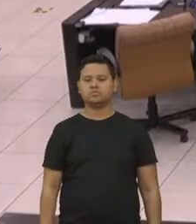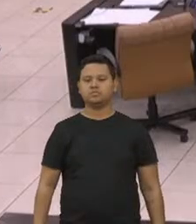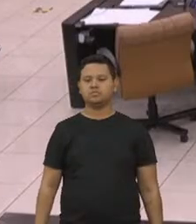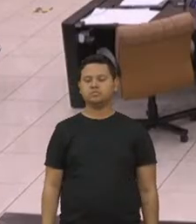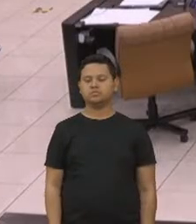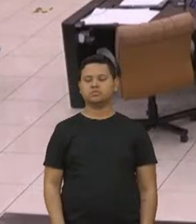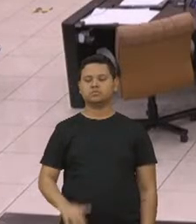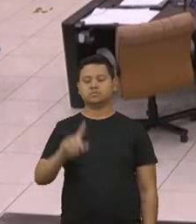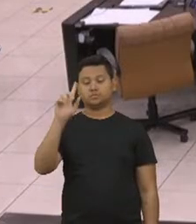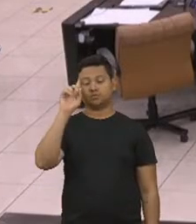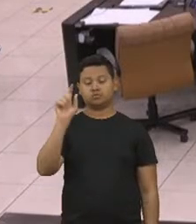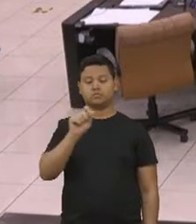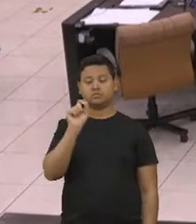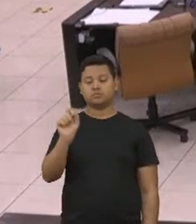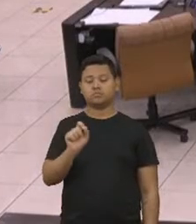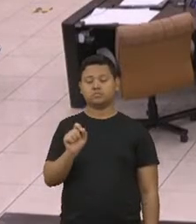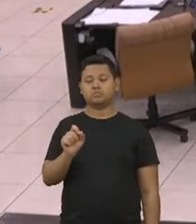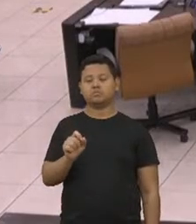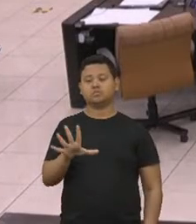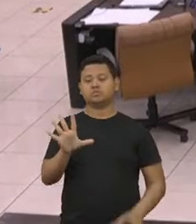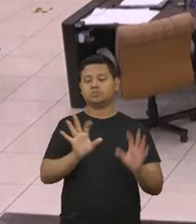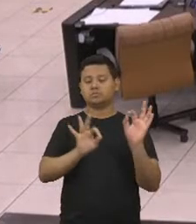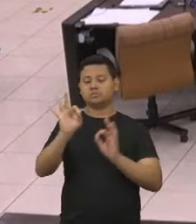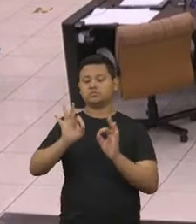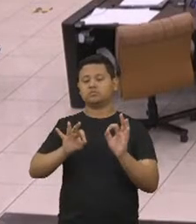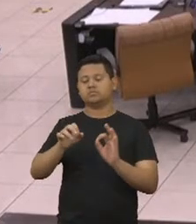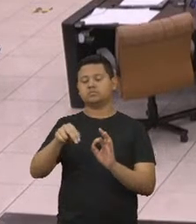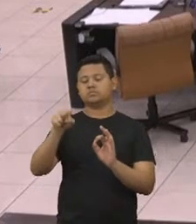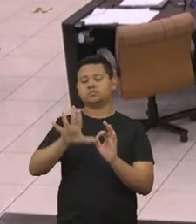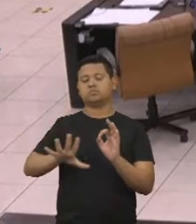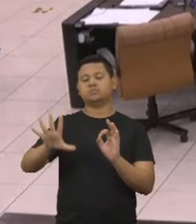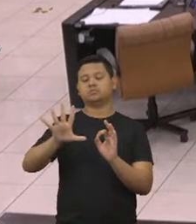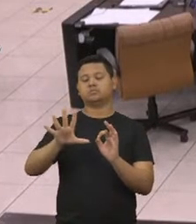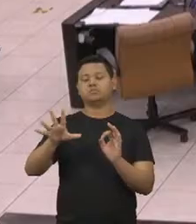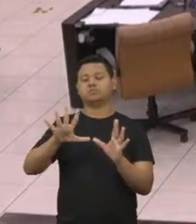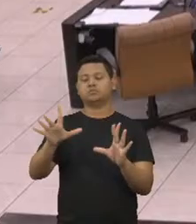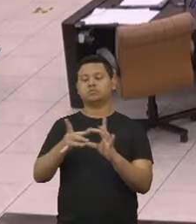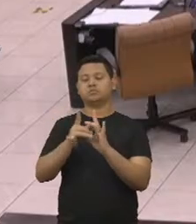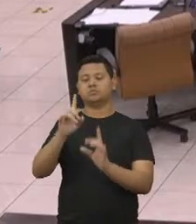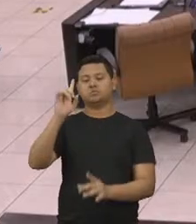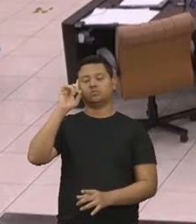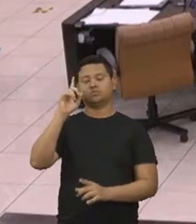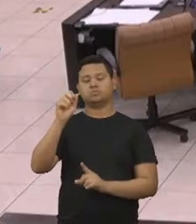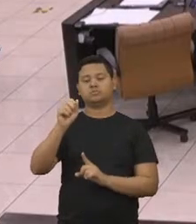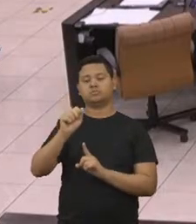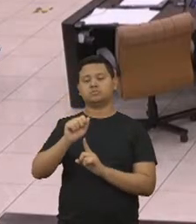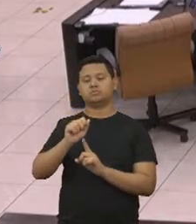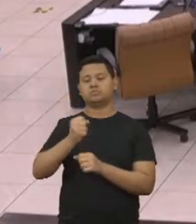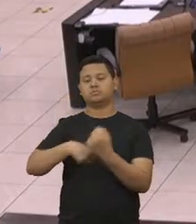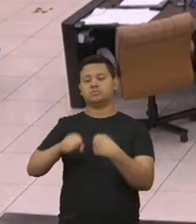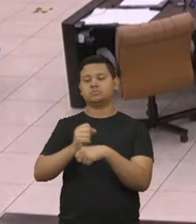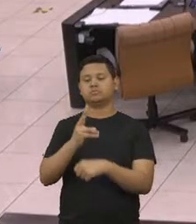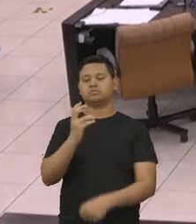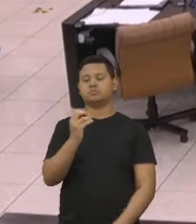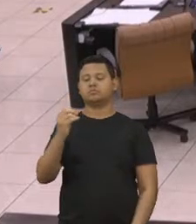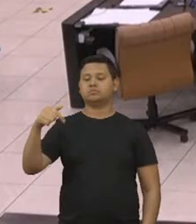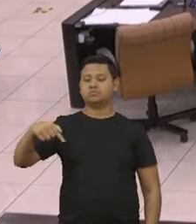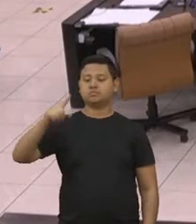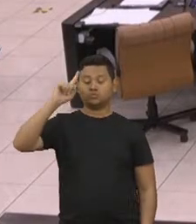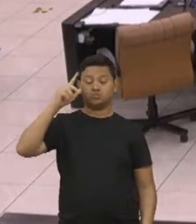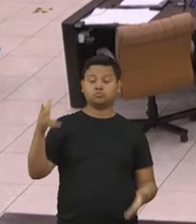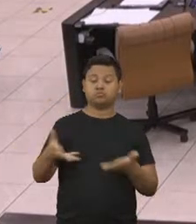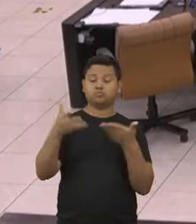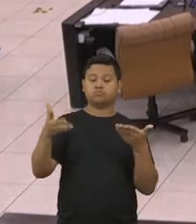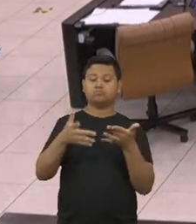foi instituída pela Organização das Nações Unidas em 2007, com o objetivo de promover e fortalecer